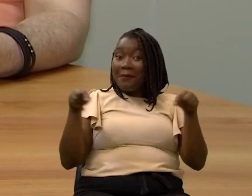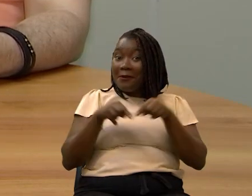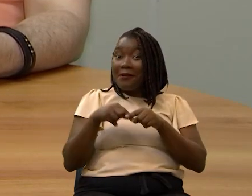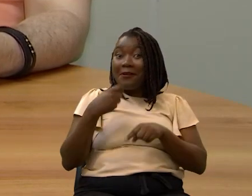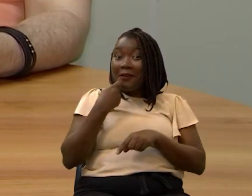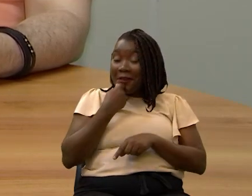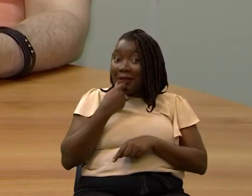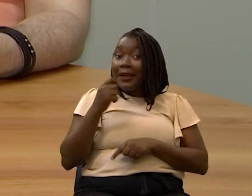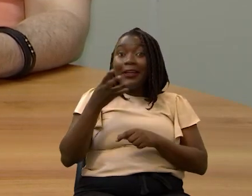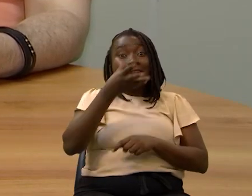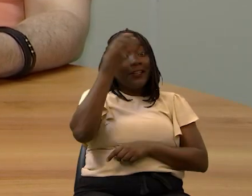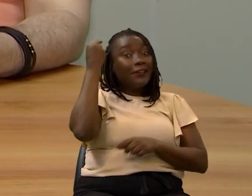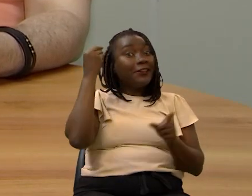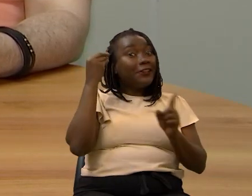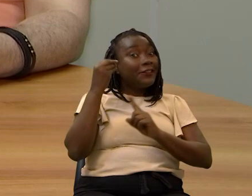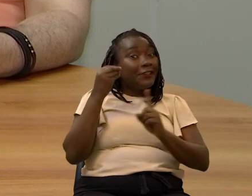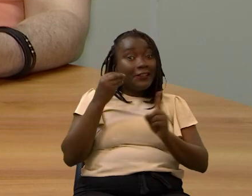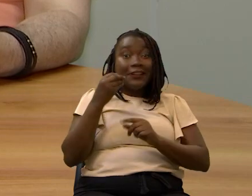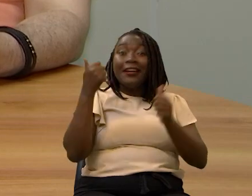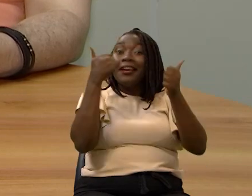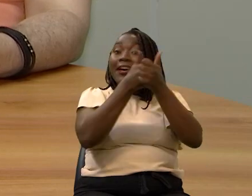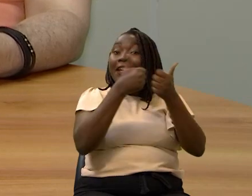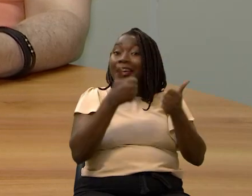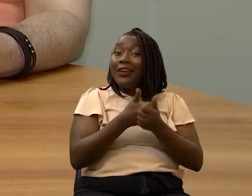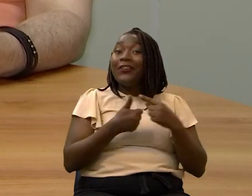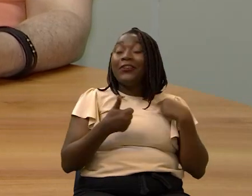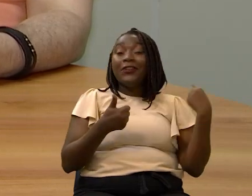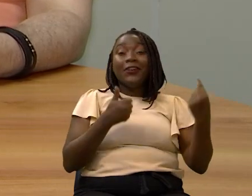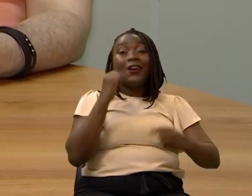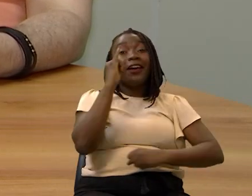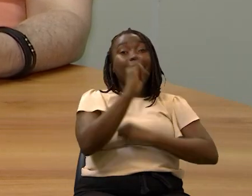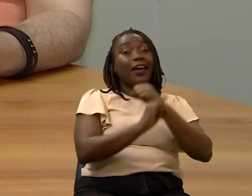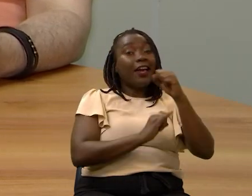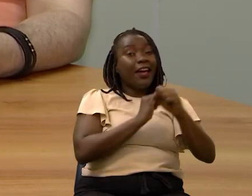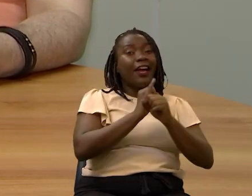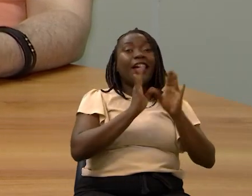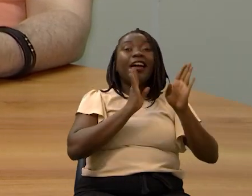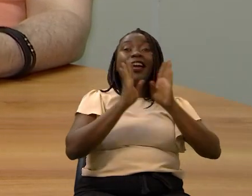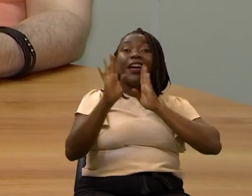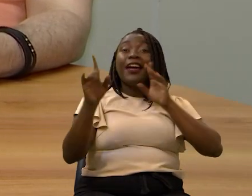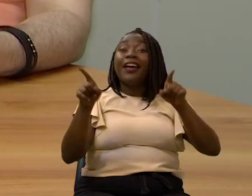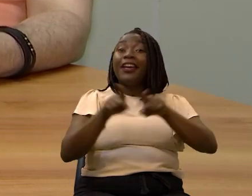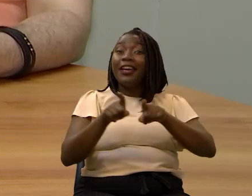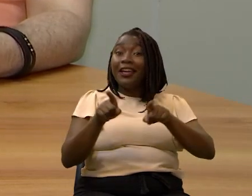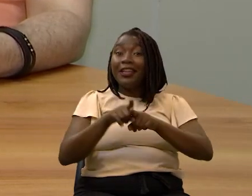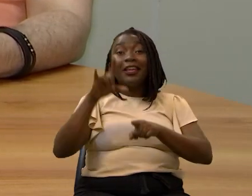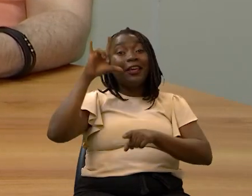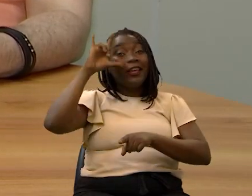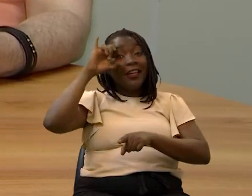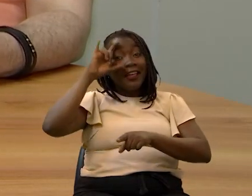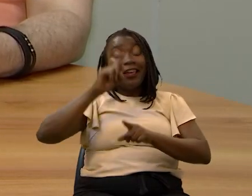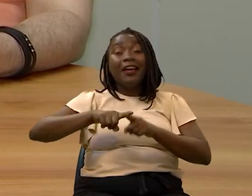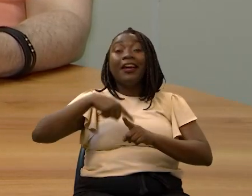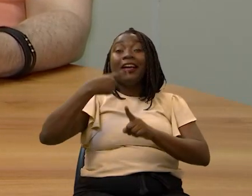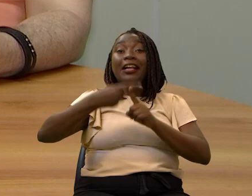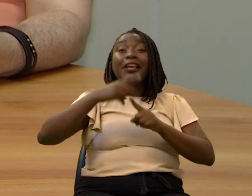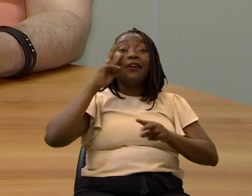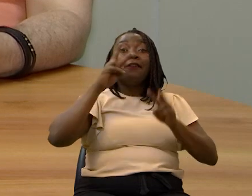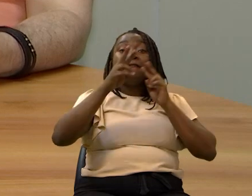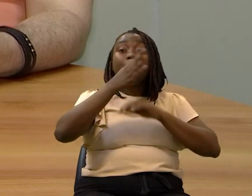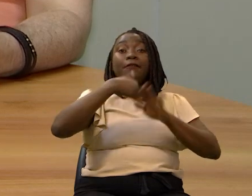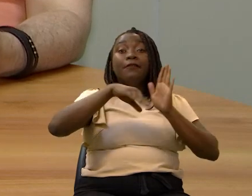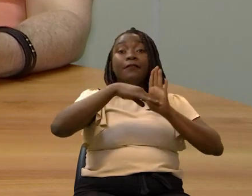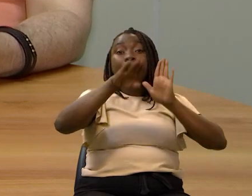com mais um Na Ponta do Lápis e não se esqueçam de nos acompanhar nas redes sociais, no Facebook e também no